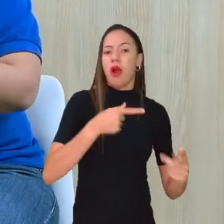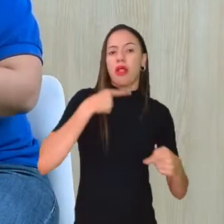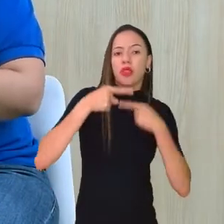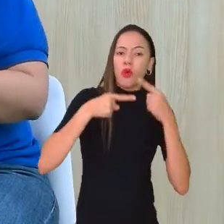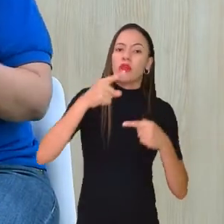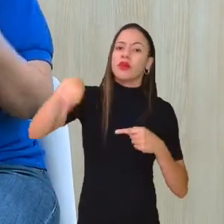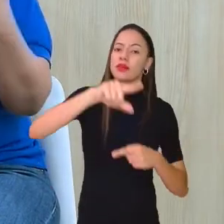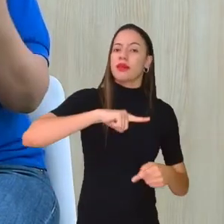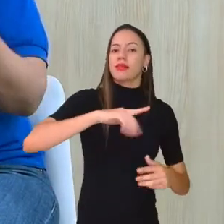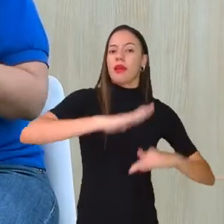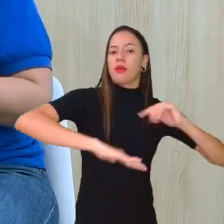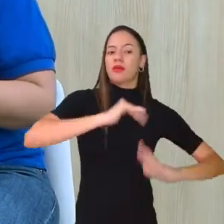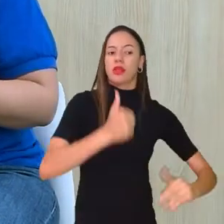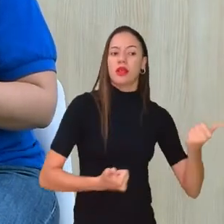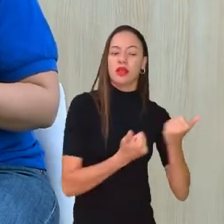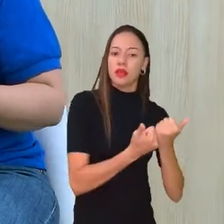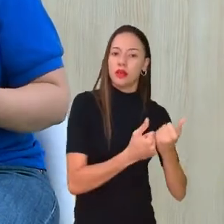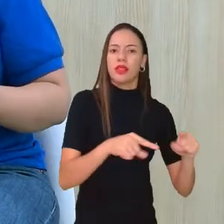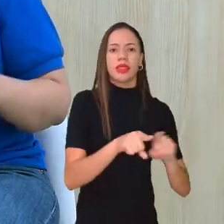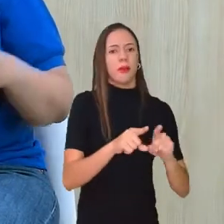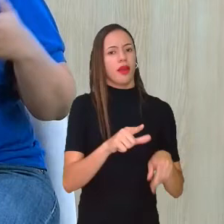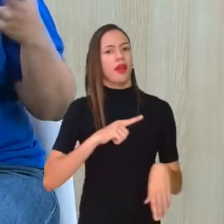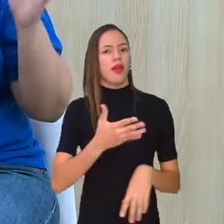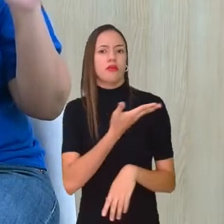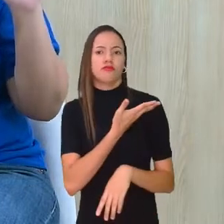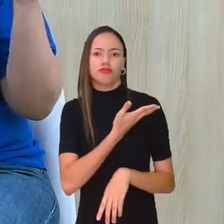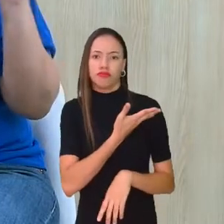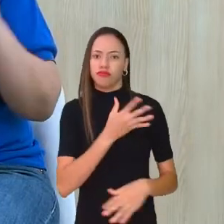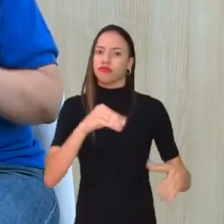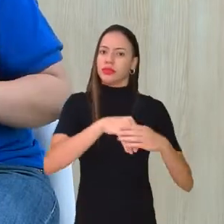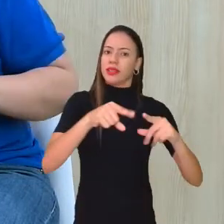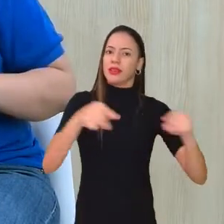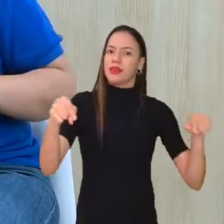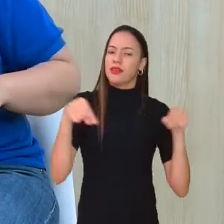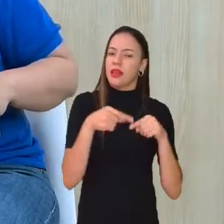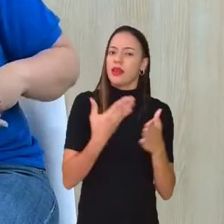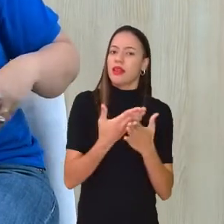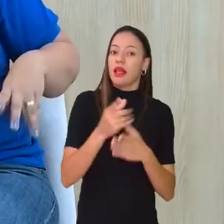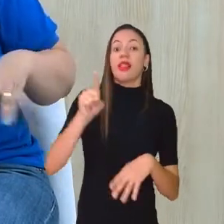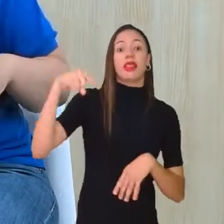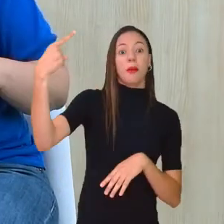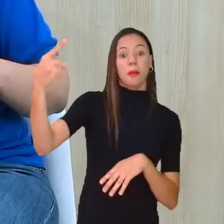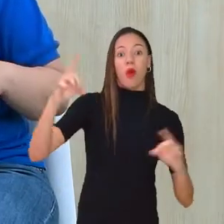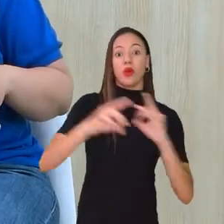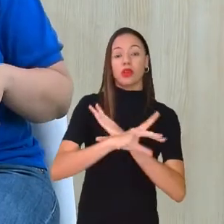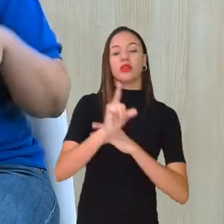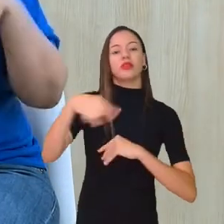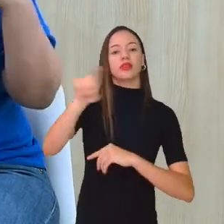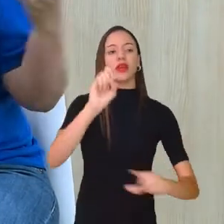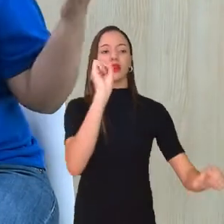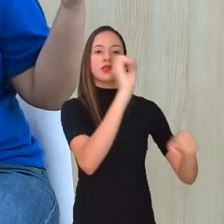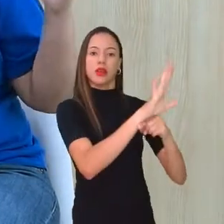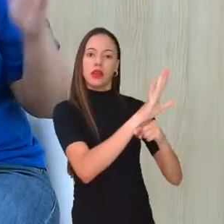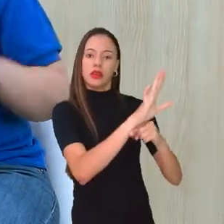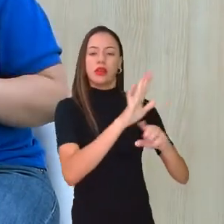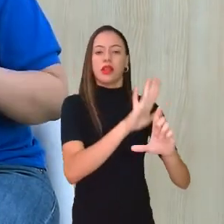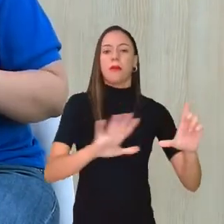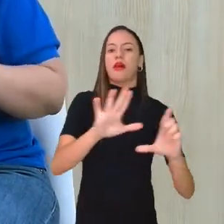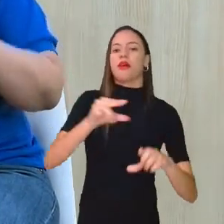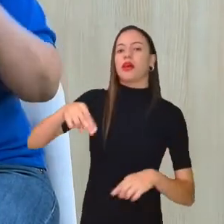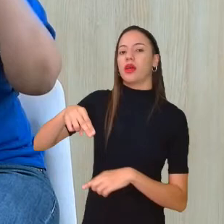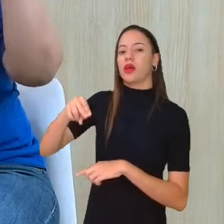com um colega, troca ideias com um colega e depois coloca lá na plataforma da Unirec. O que é que você